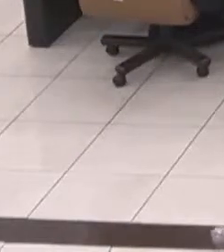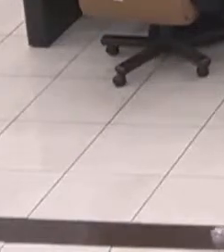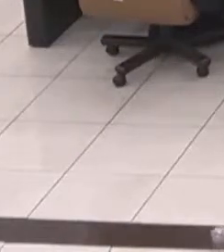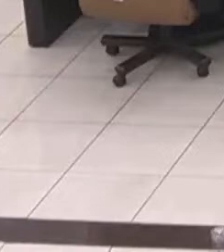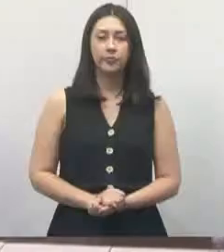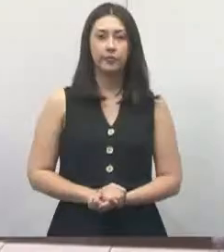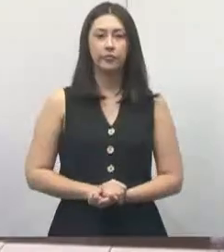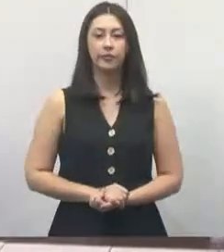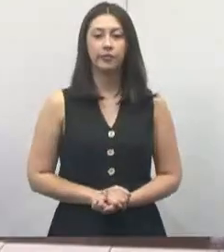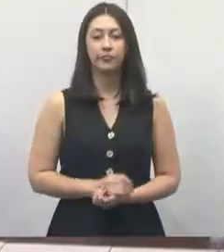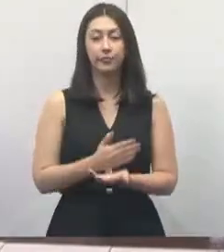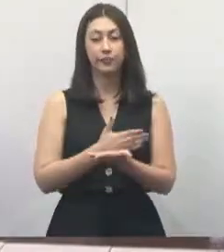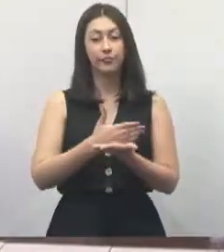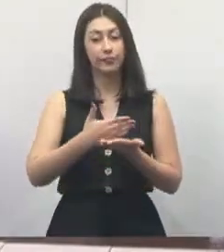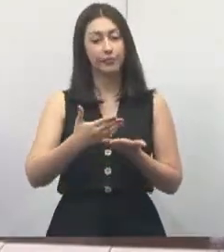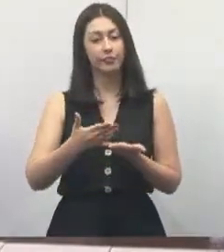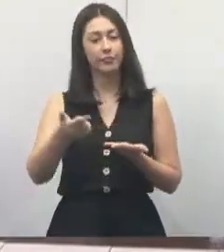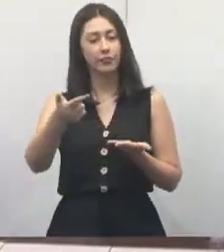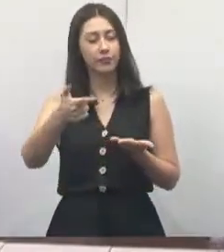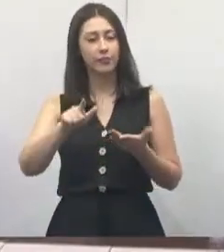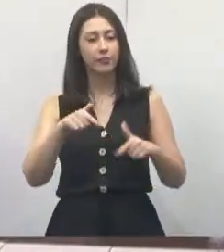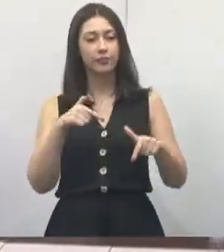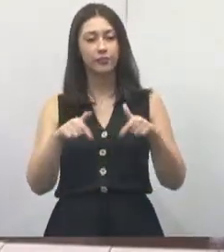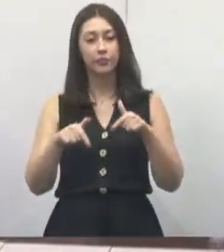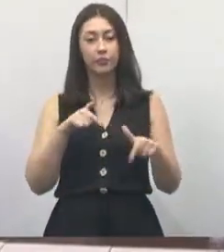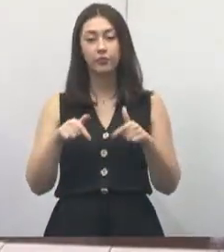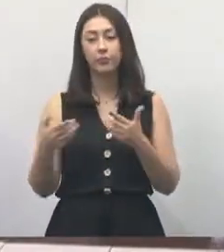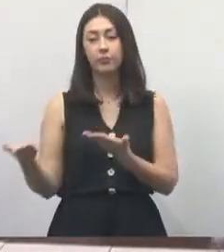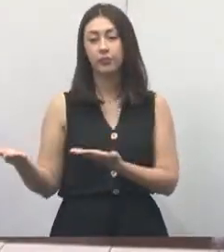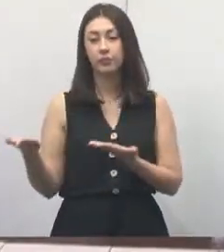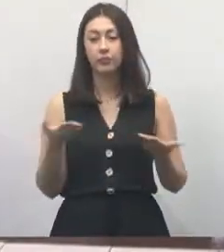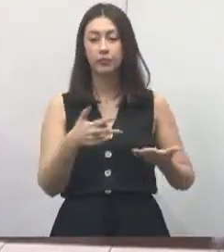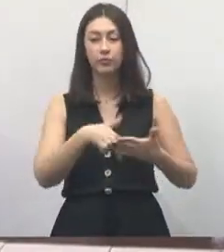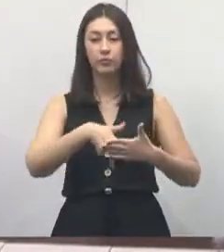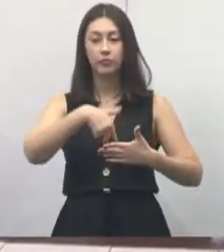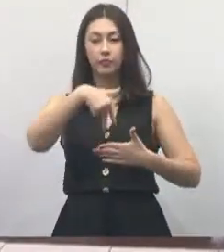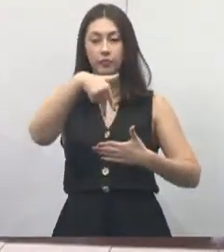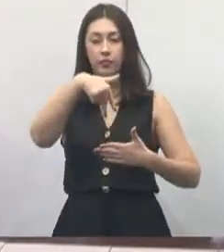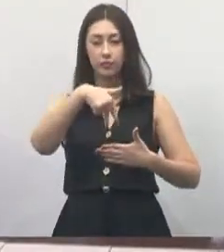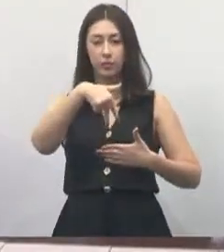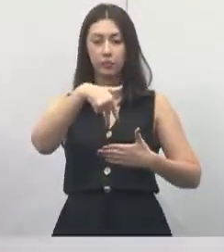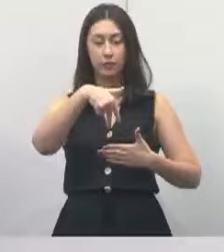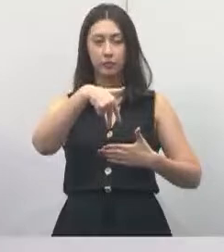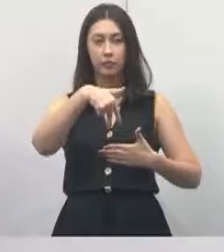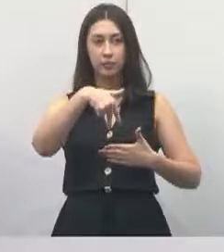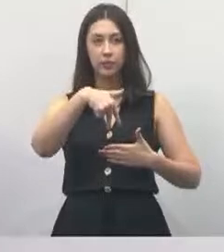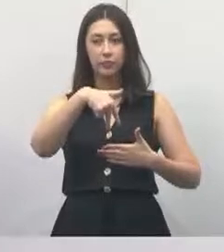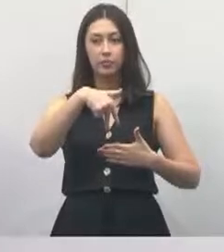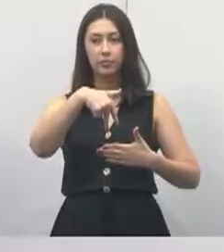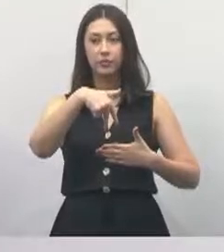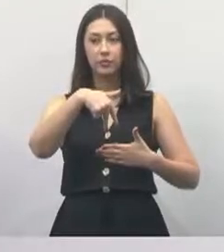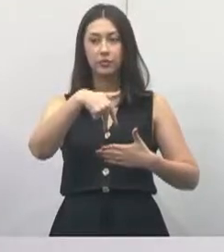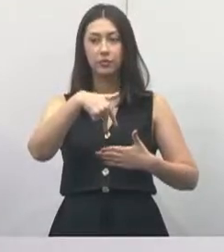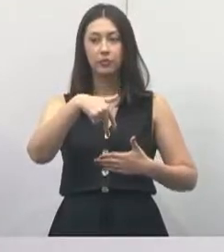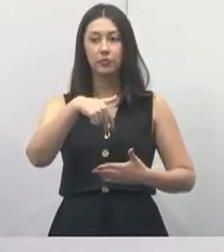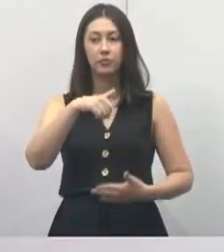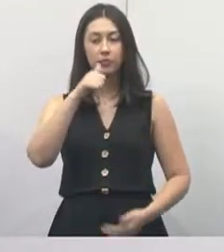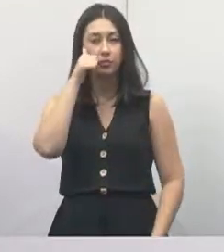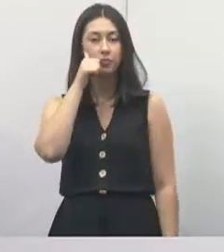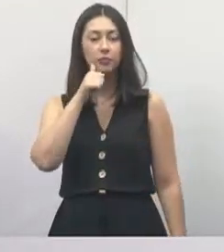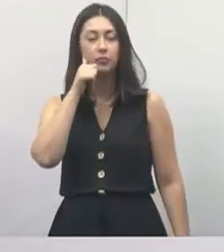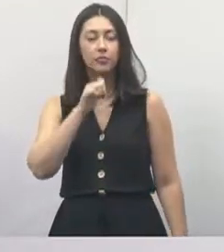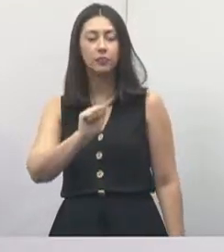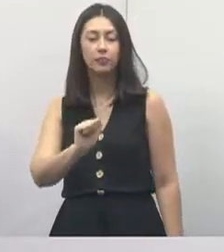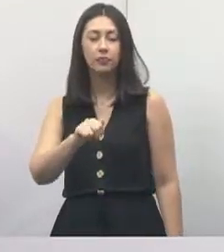Dando início aos nossos trabalhos, convido a ocupar a tribuna desta casa a doutora